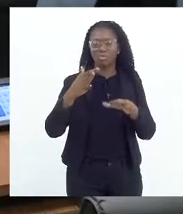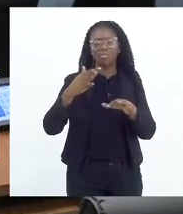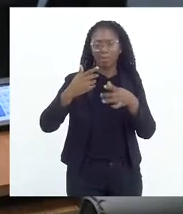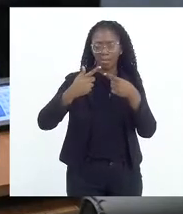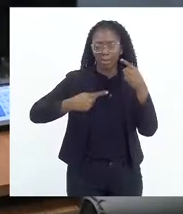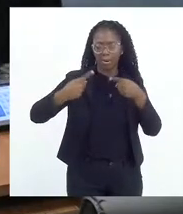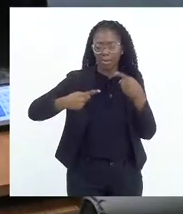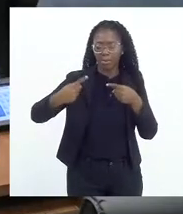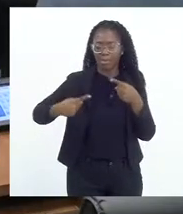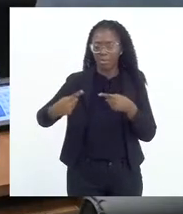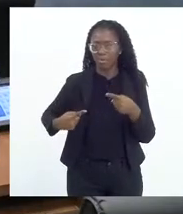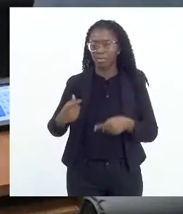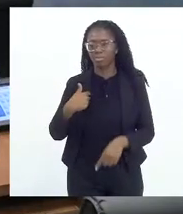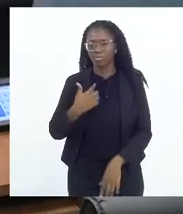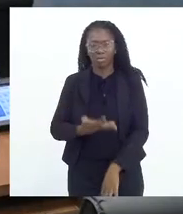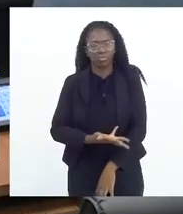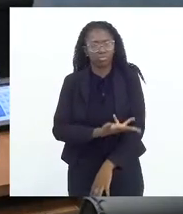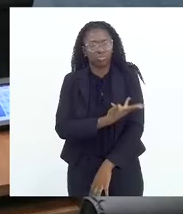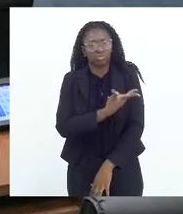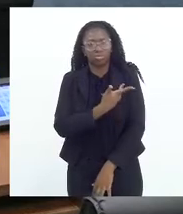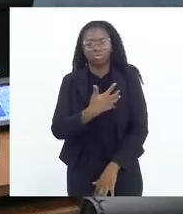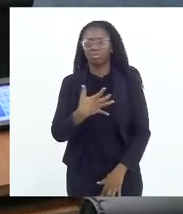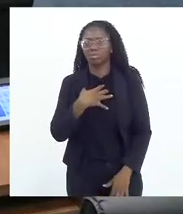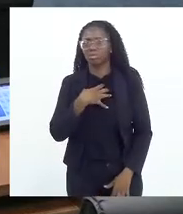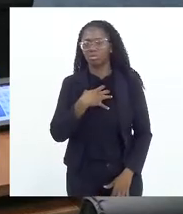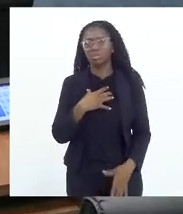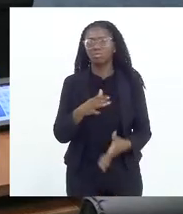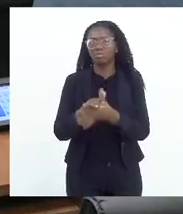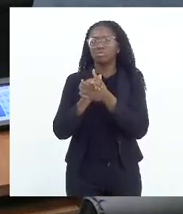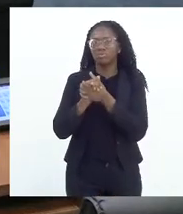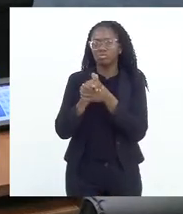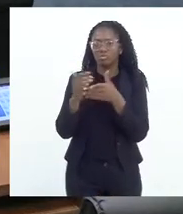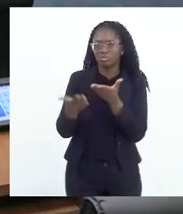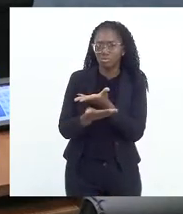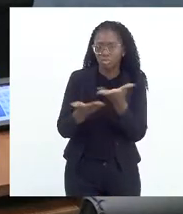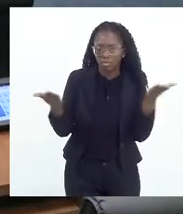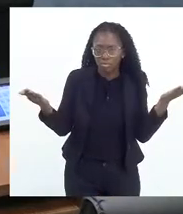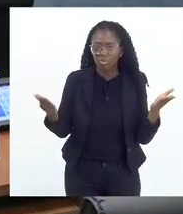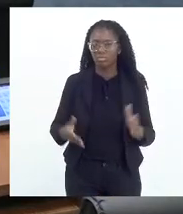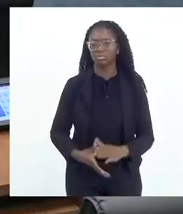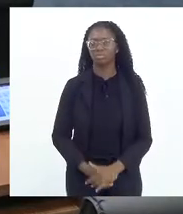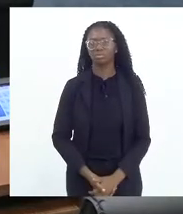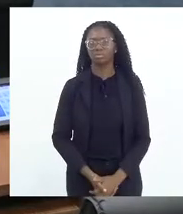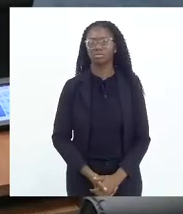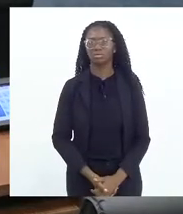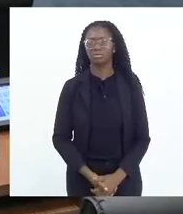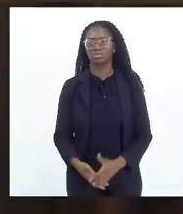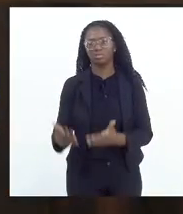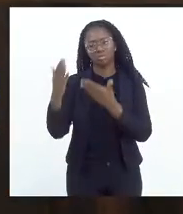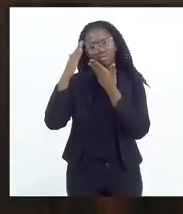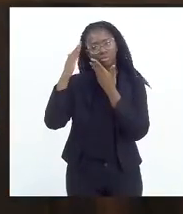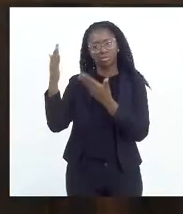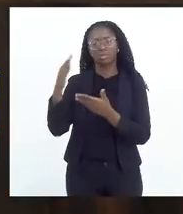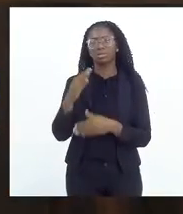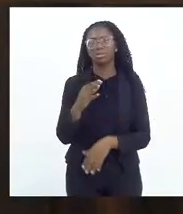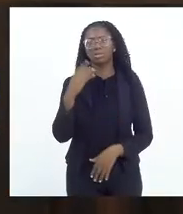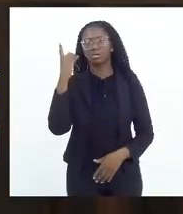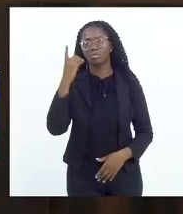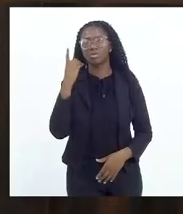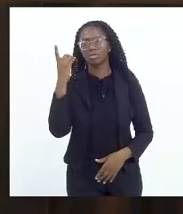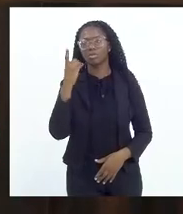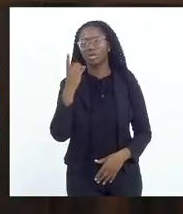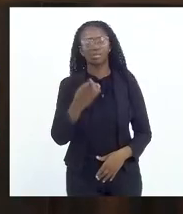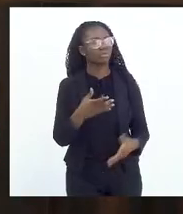do projeto, me emocionei bastante e saúdo vossas excelências. Obrigado, deputado. Está feito o registro. Deputado